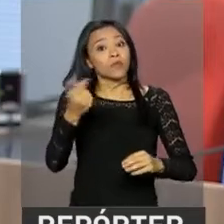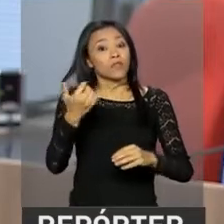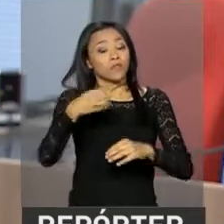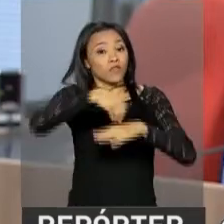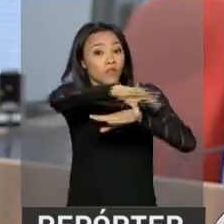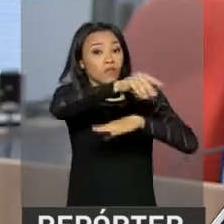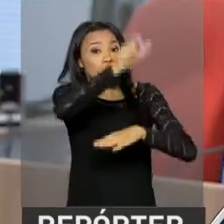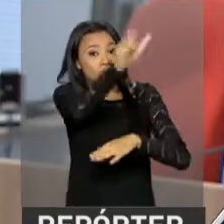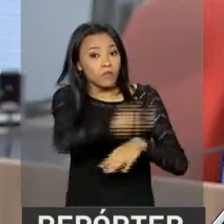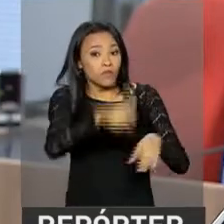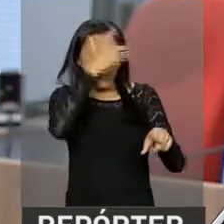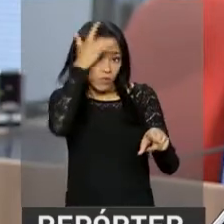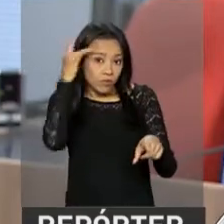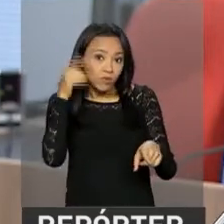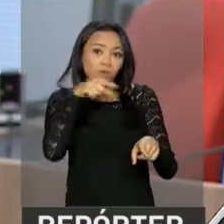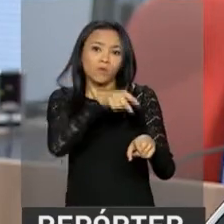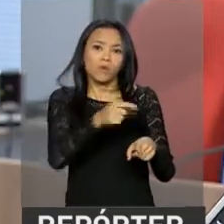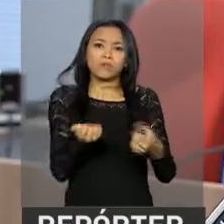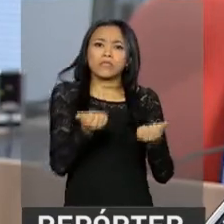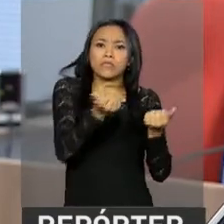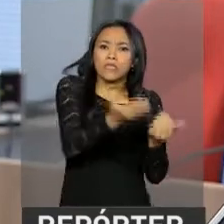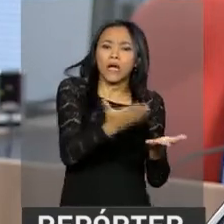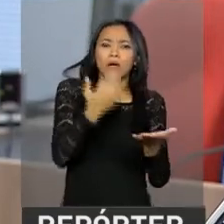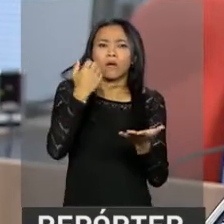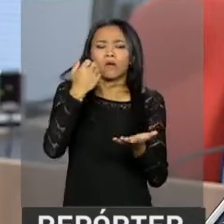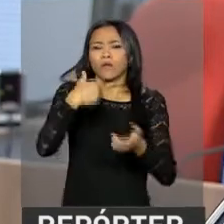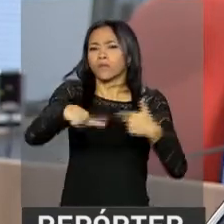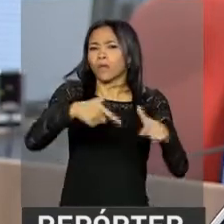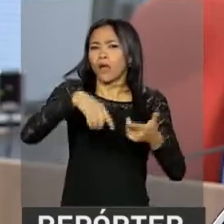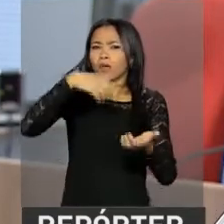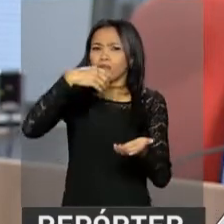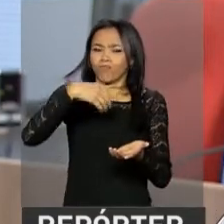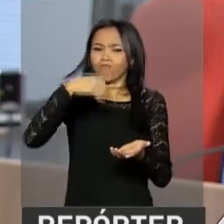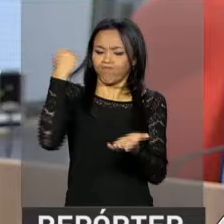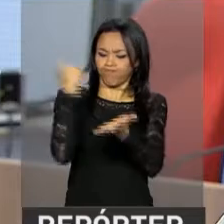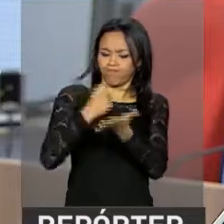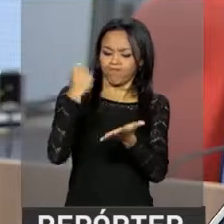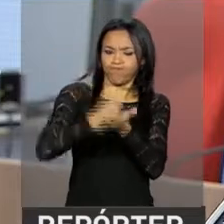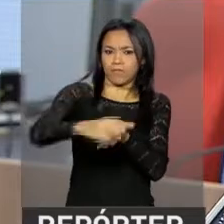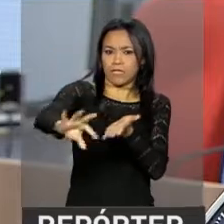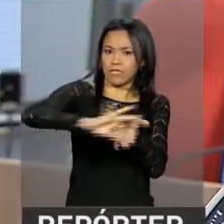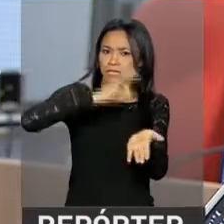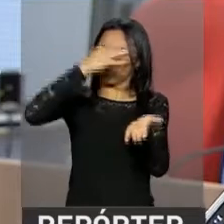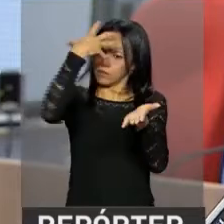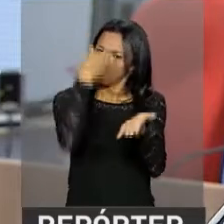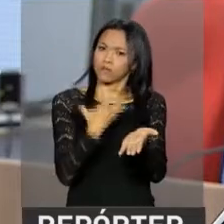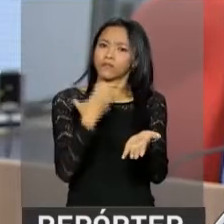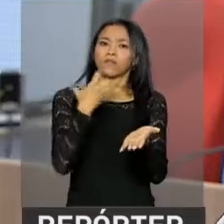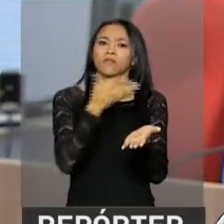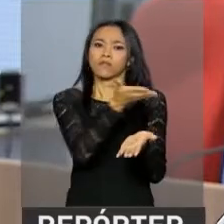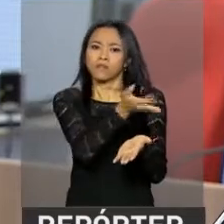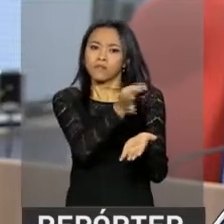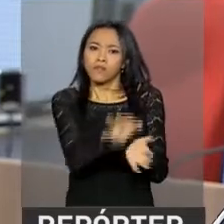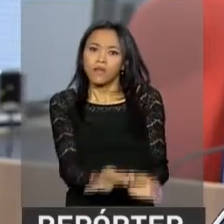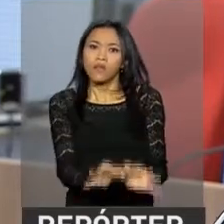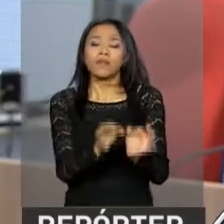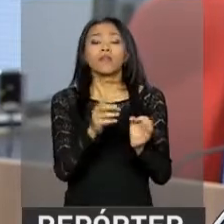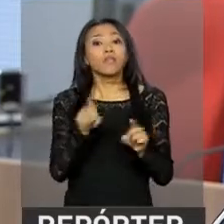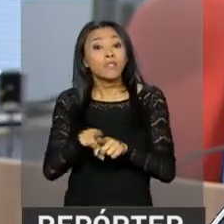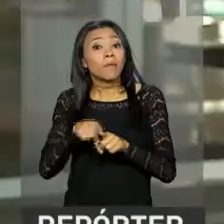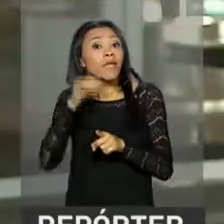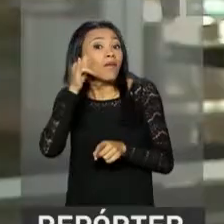sustentável formal e com o trabalho decente e você pode orientar as medidas